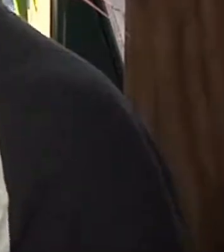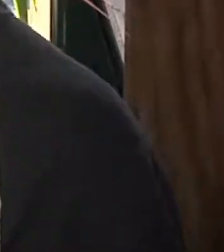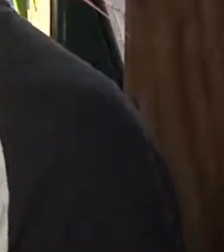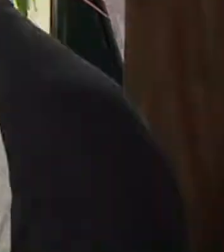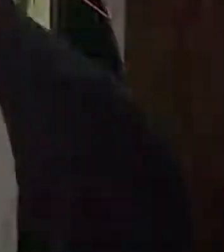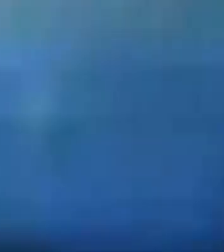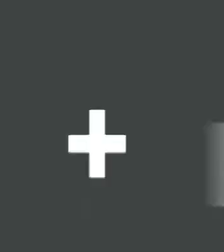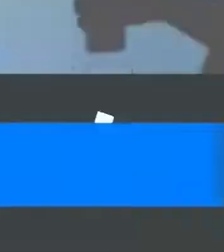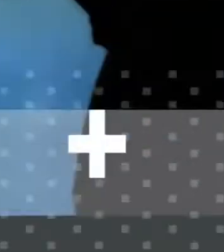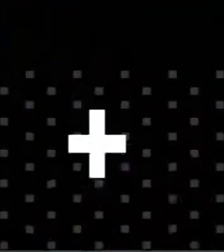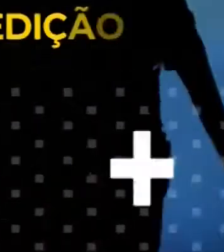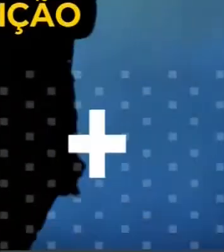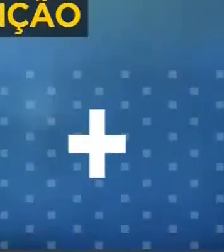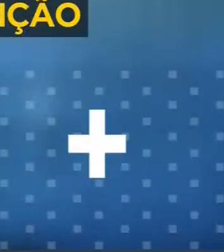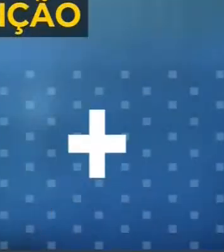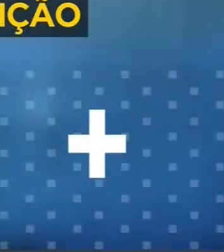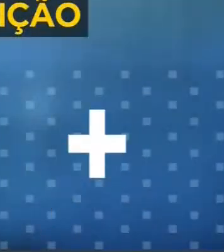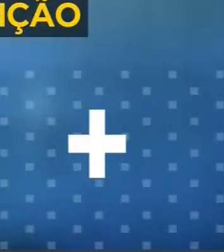mãe.